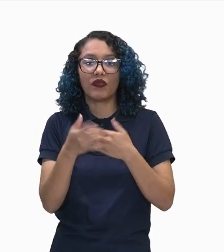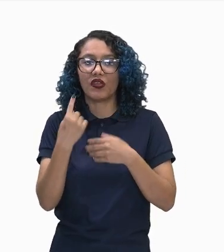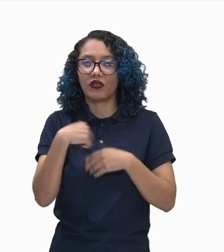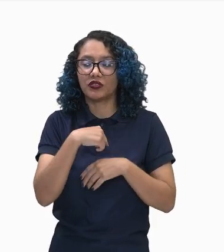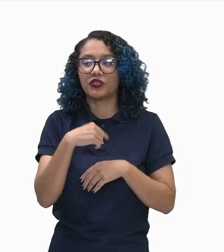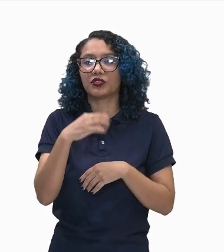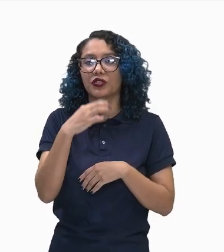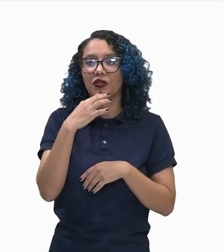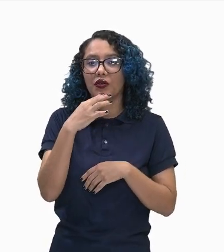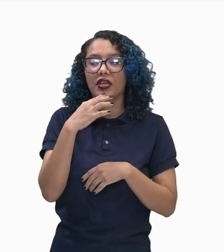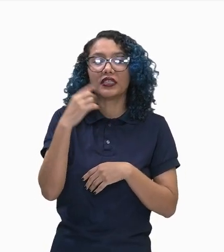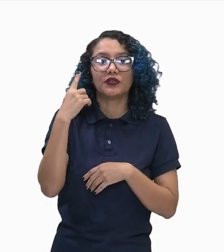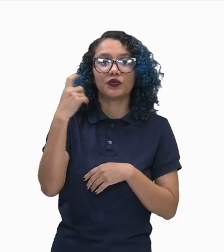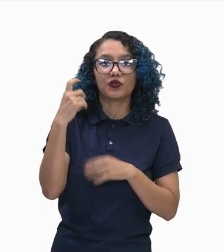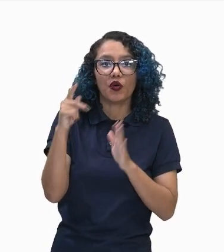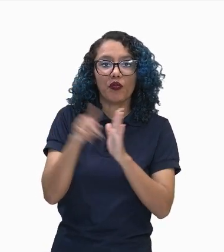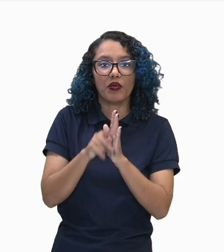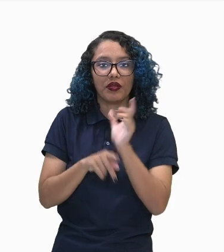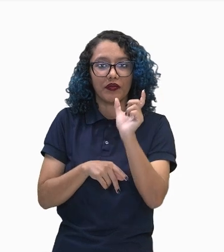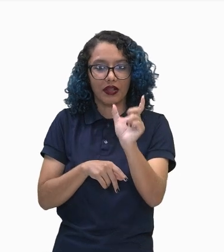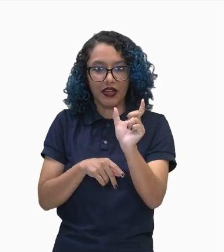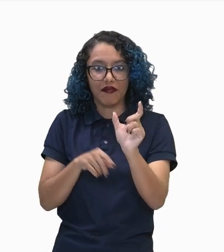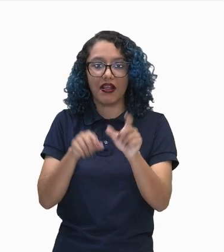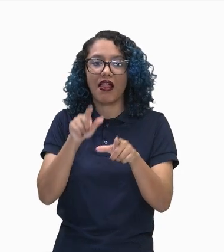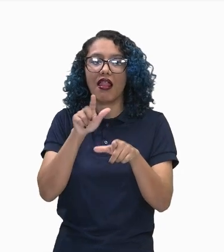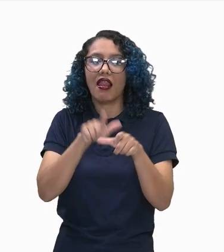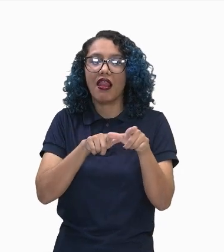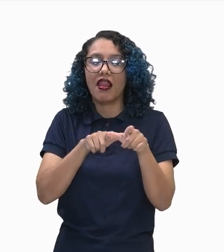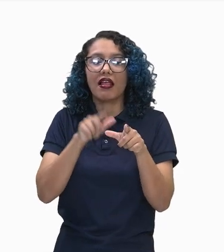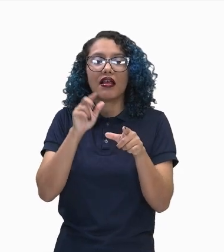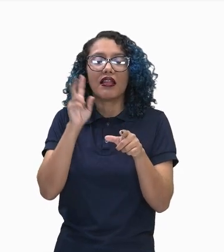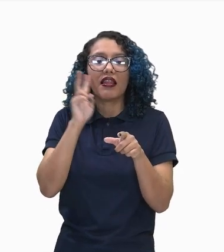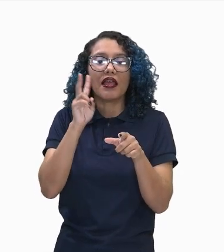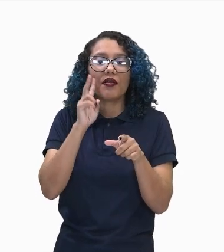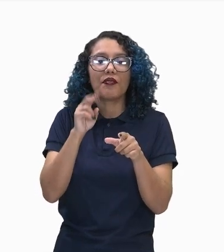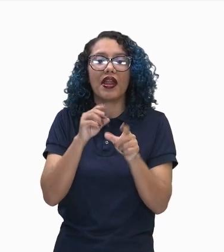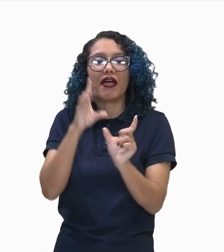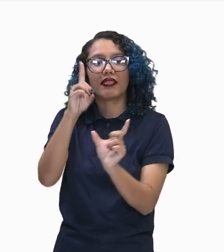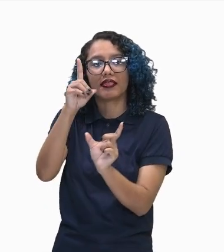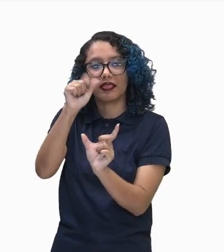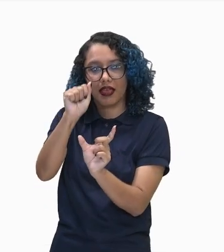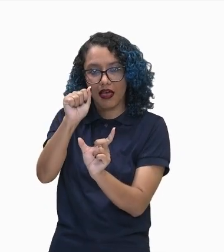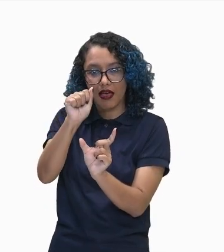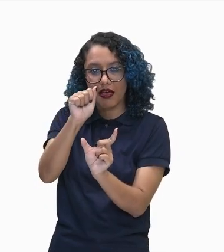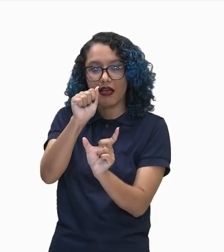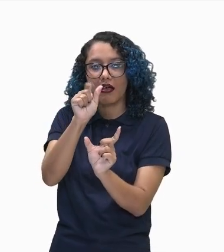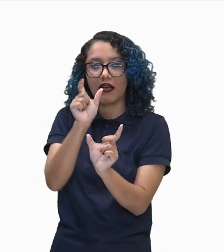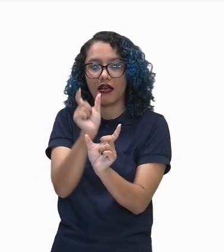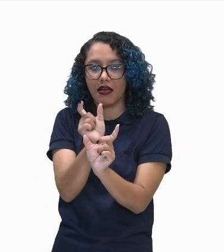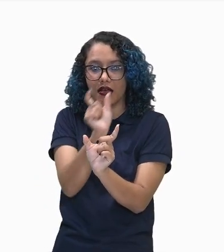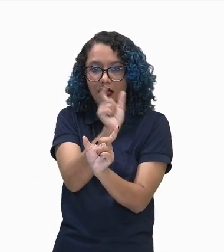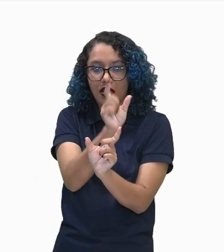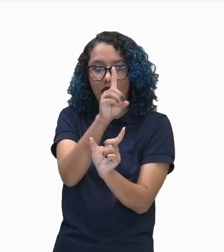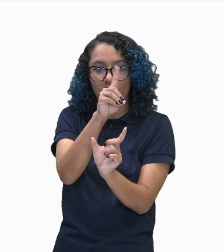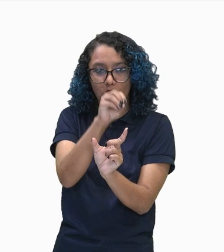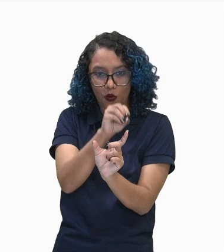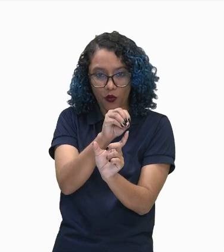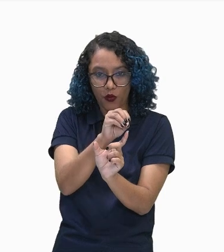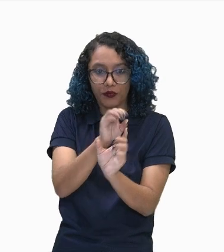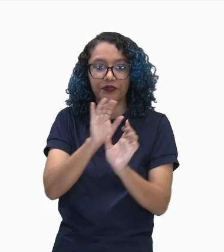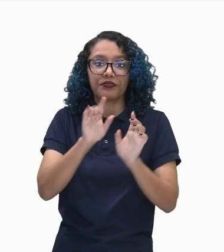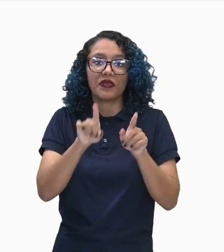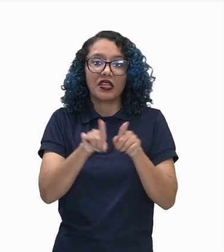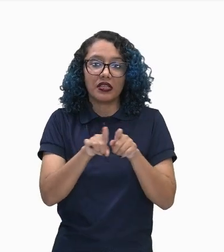lembramos das duas sílabas, dado. Mas, ao mesmo tempo, ao ouvirmos a